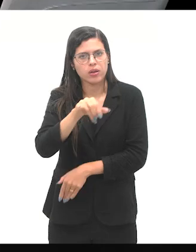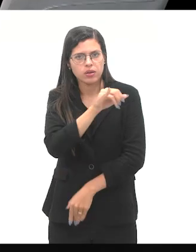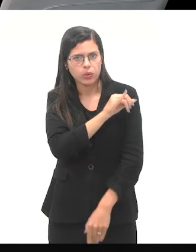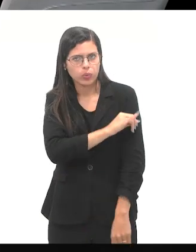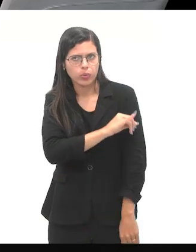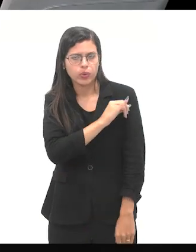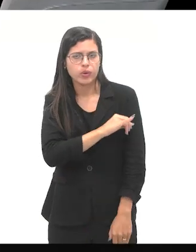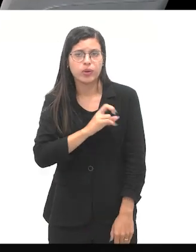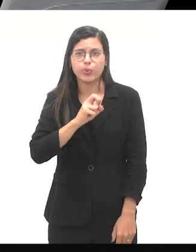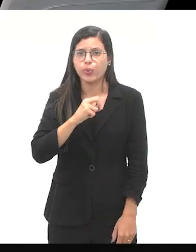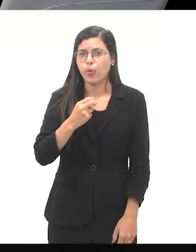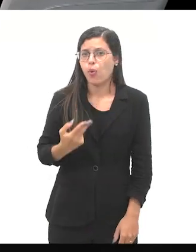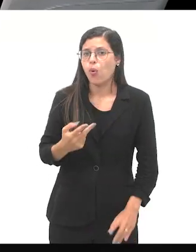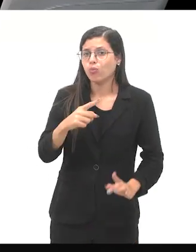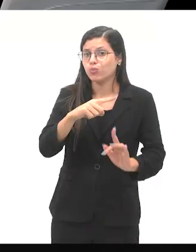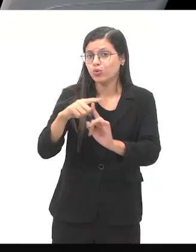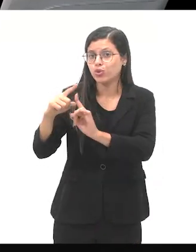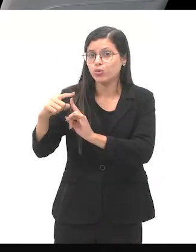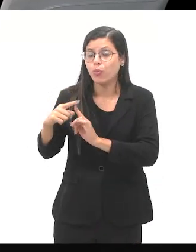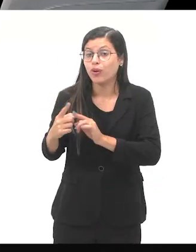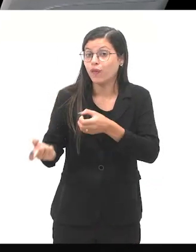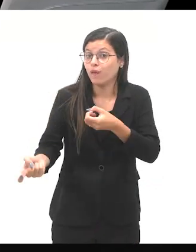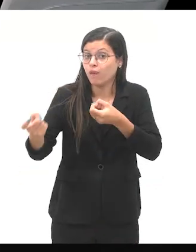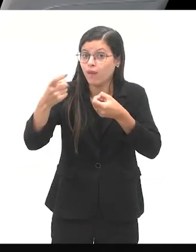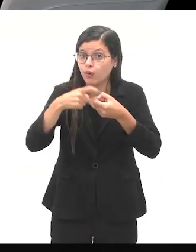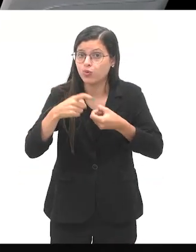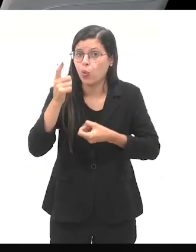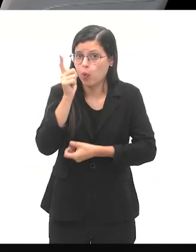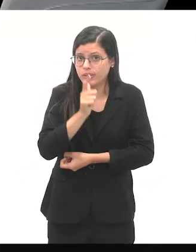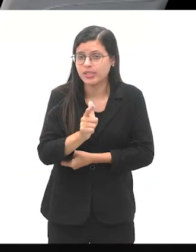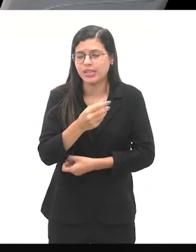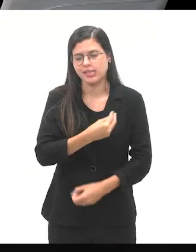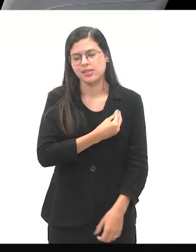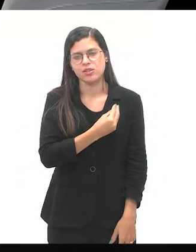nossa região, ou espécies que voltaram a existir